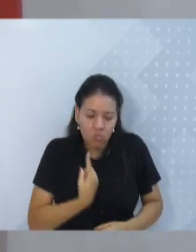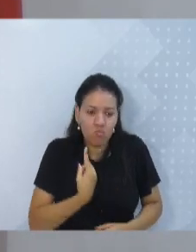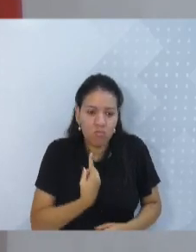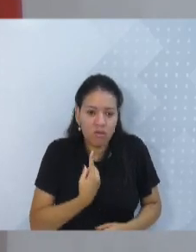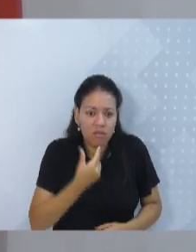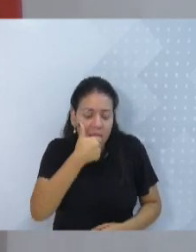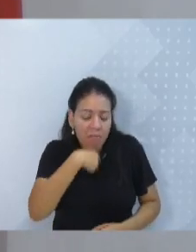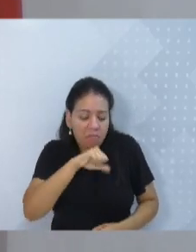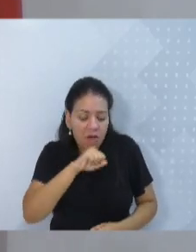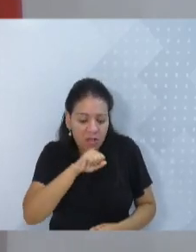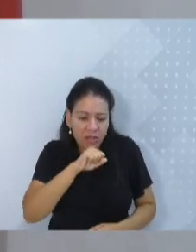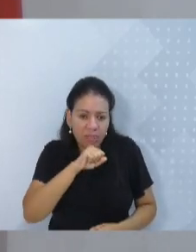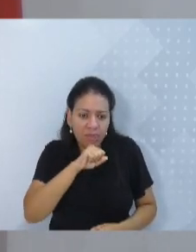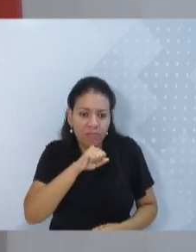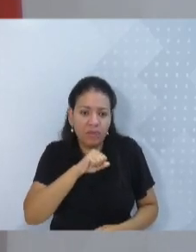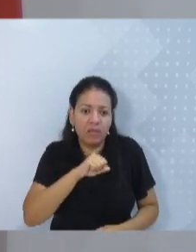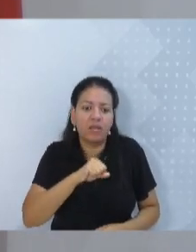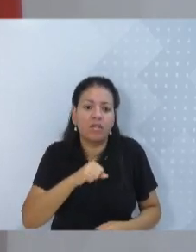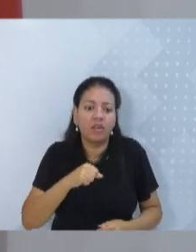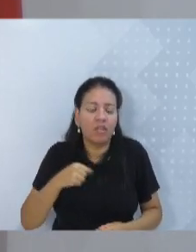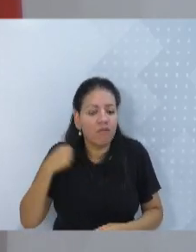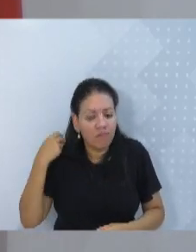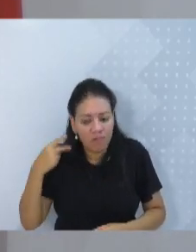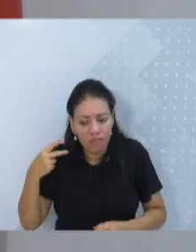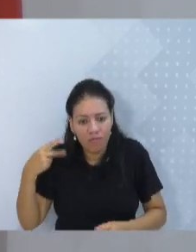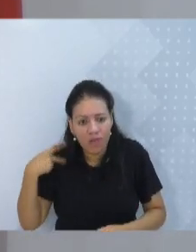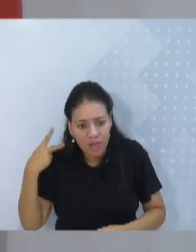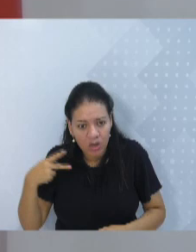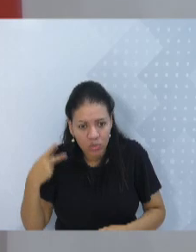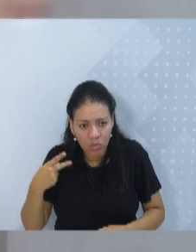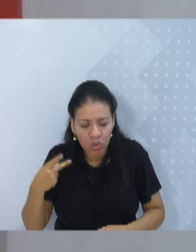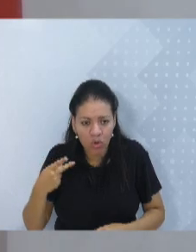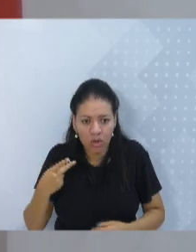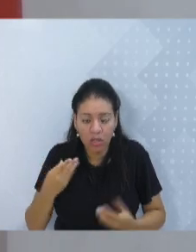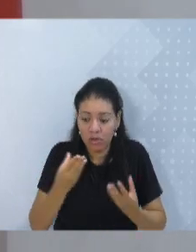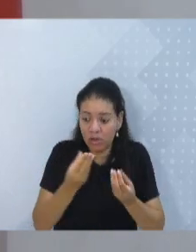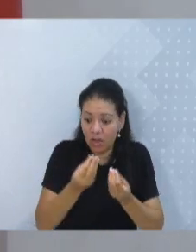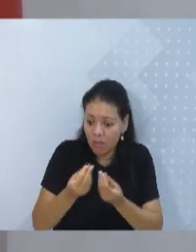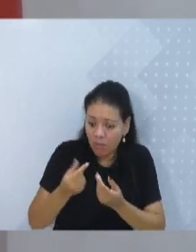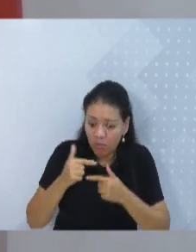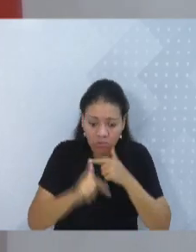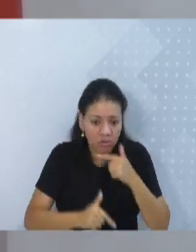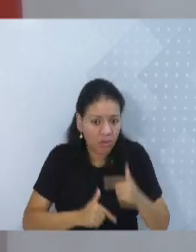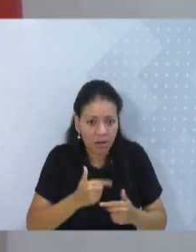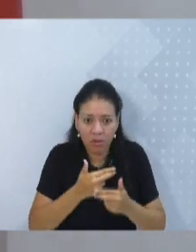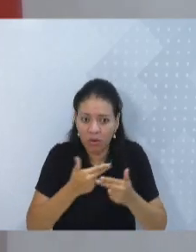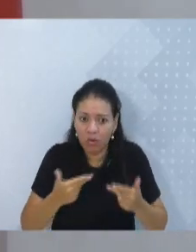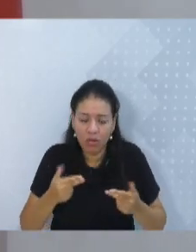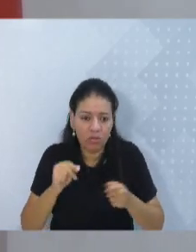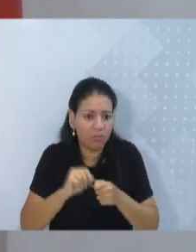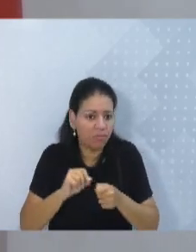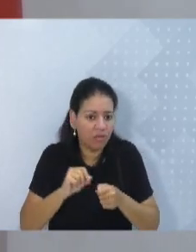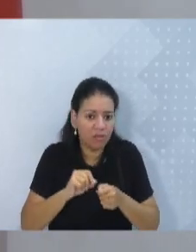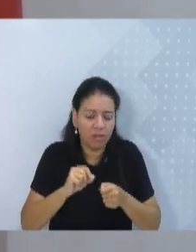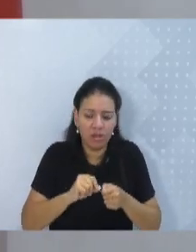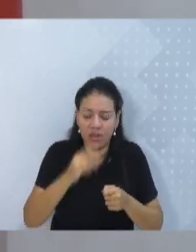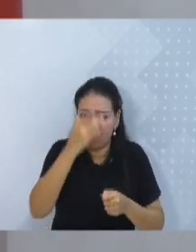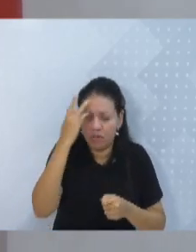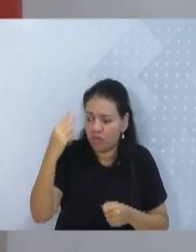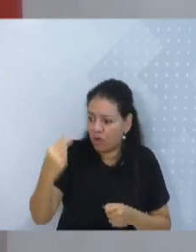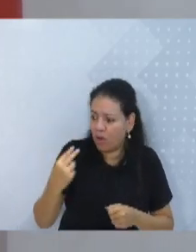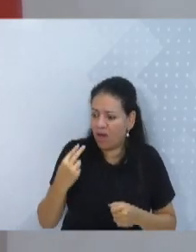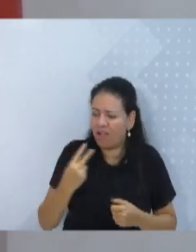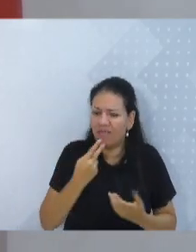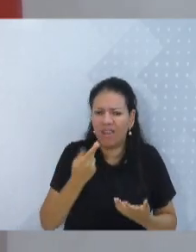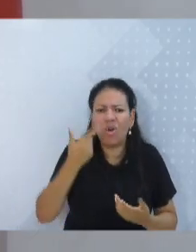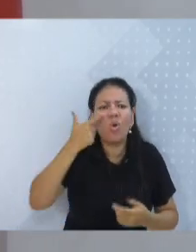sou Mãe estou vereadora e tenho múltiplas funções e às vezes as pessoas olham e dizem para mim como é